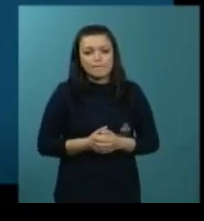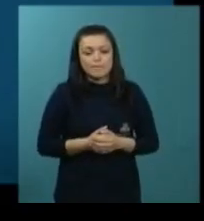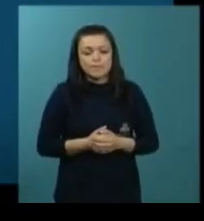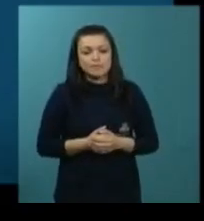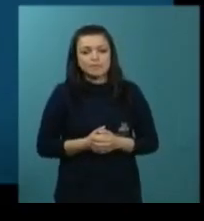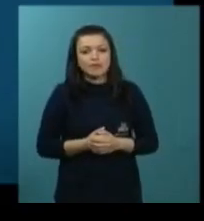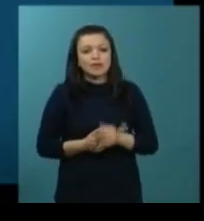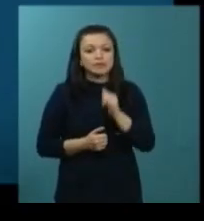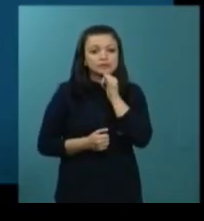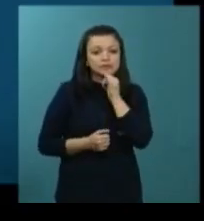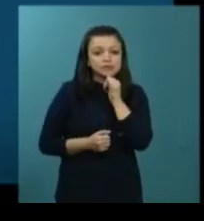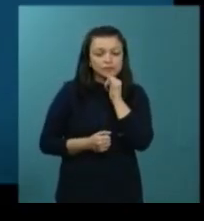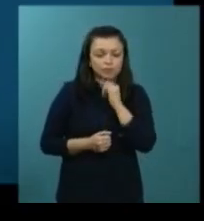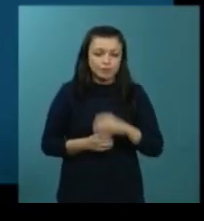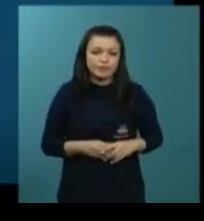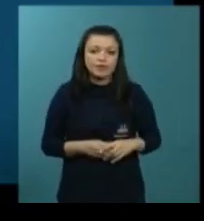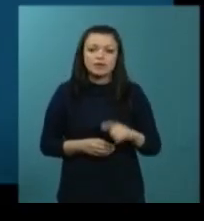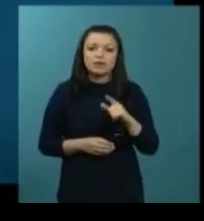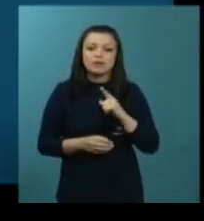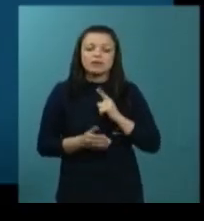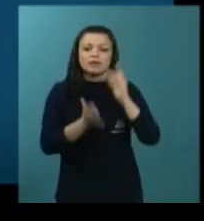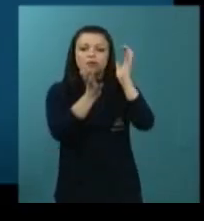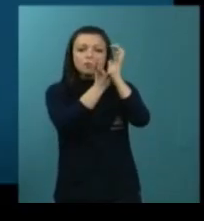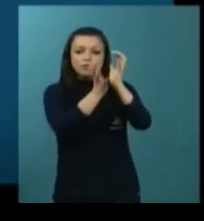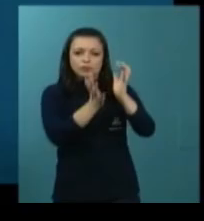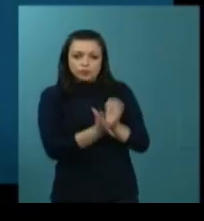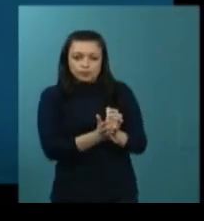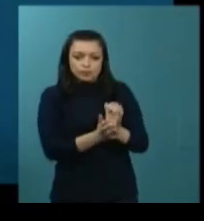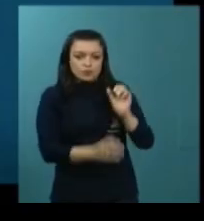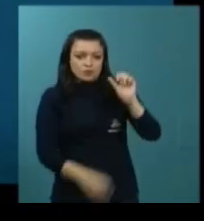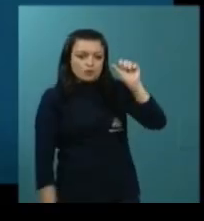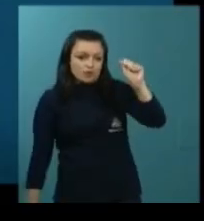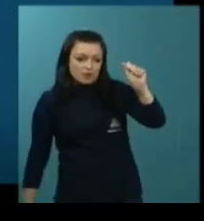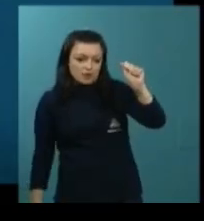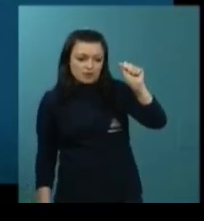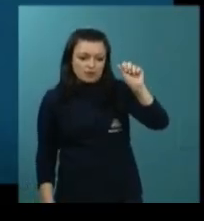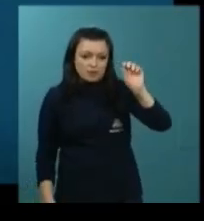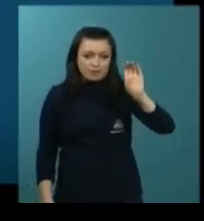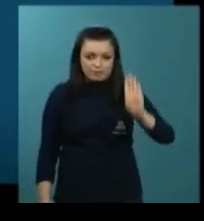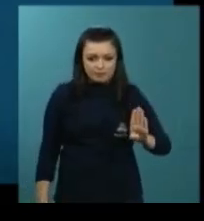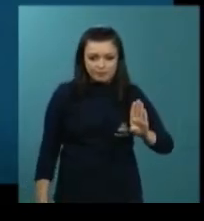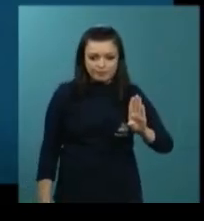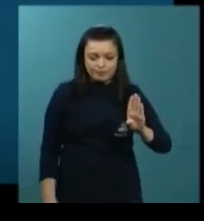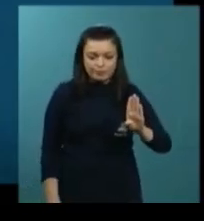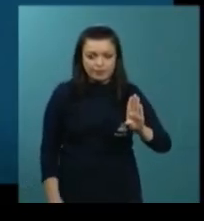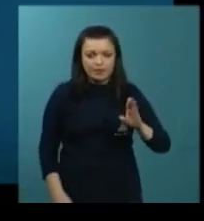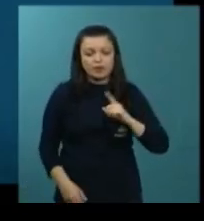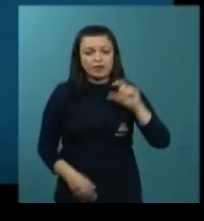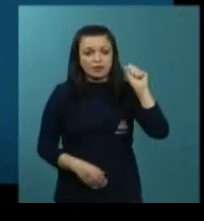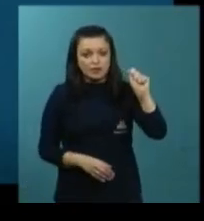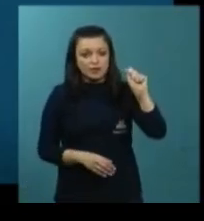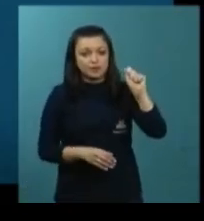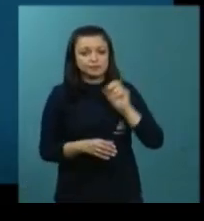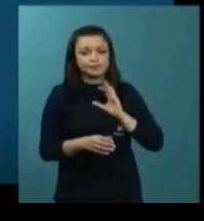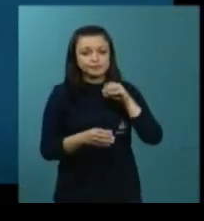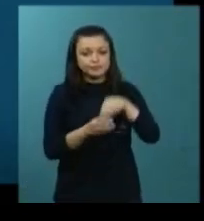Exemplo. Temos os conjuntos A formado pelos